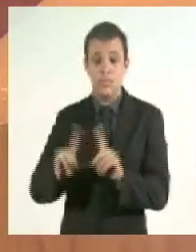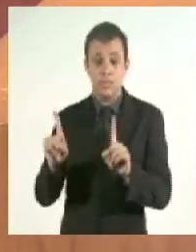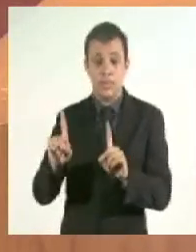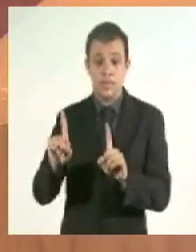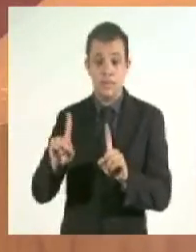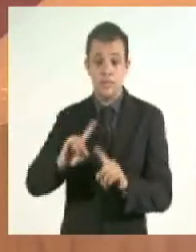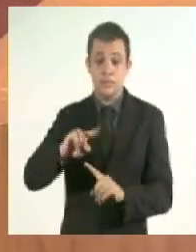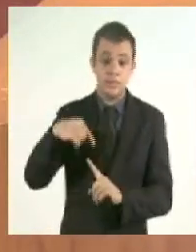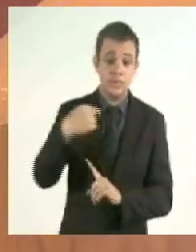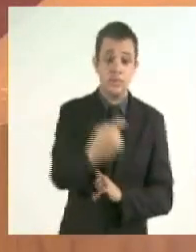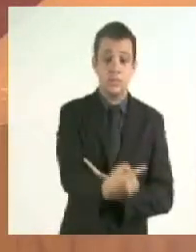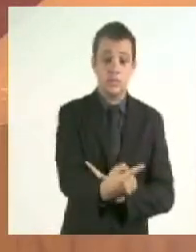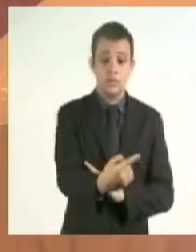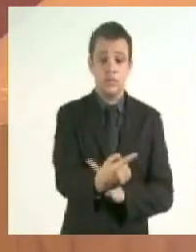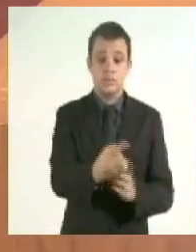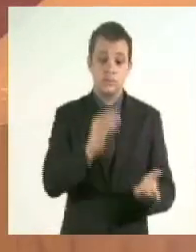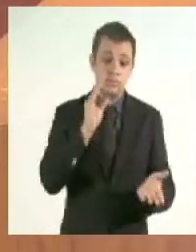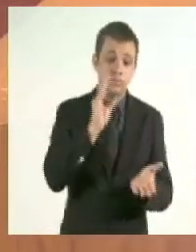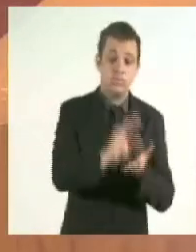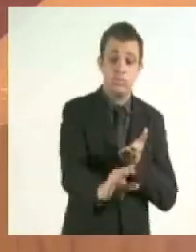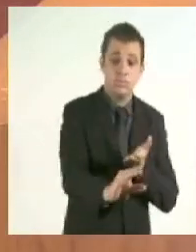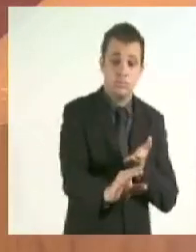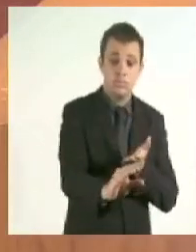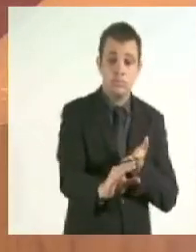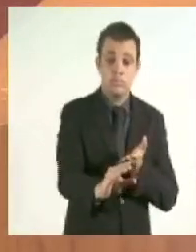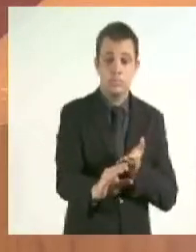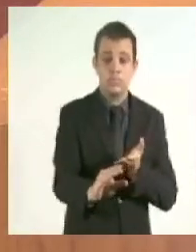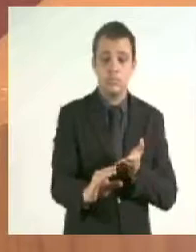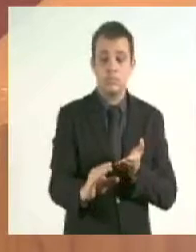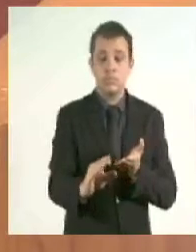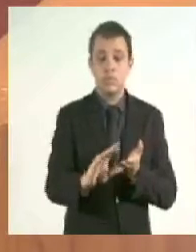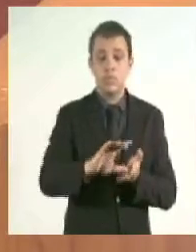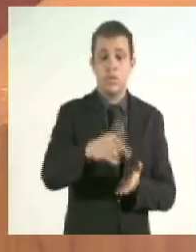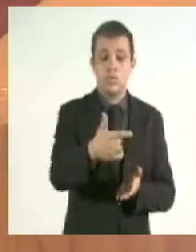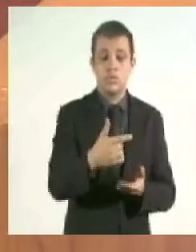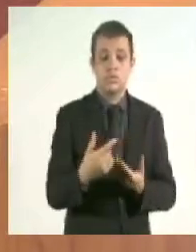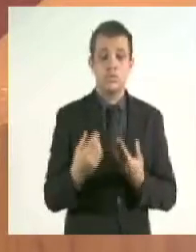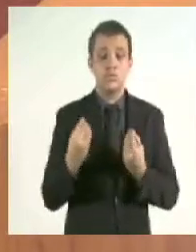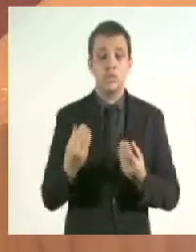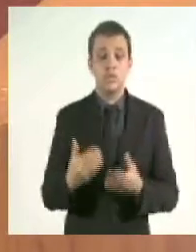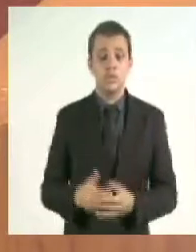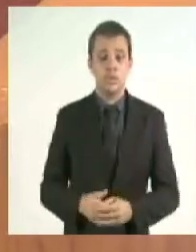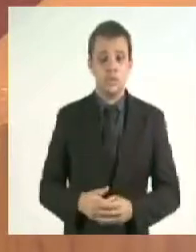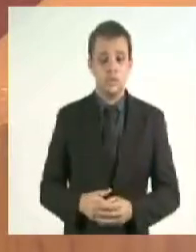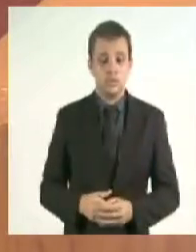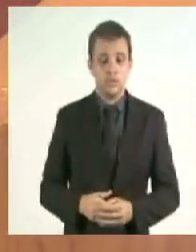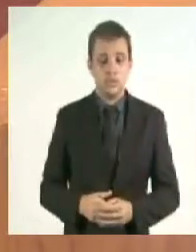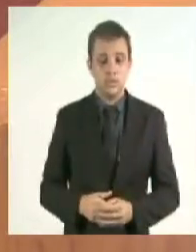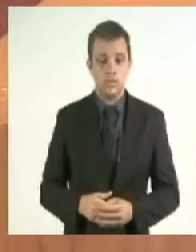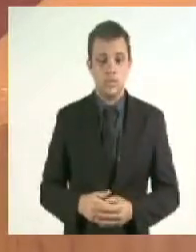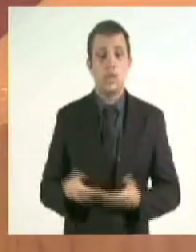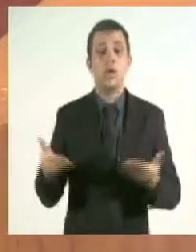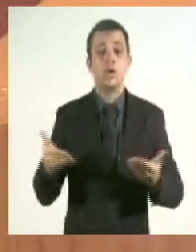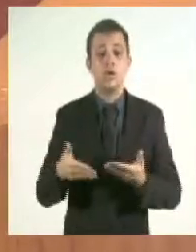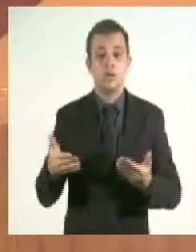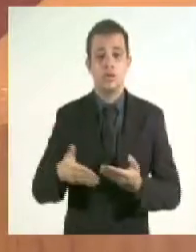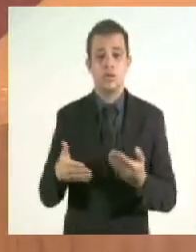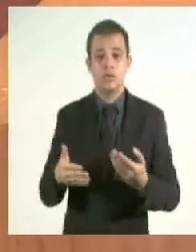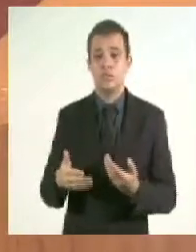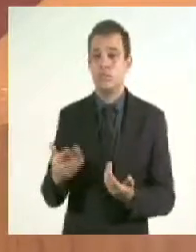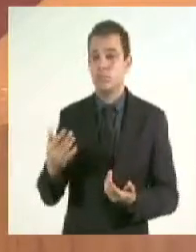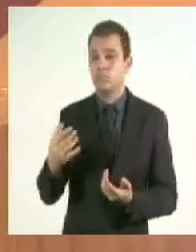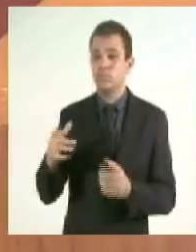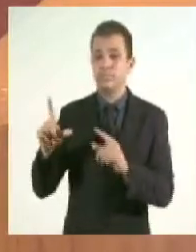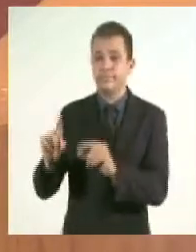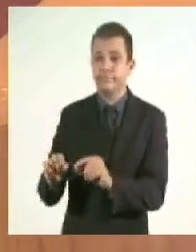finalizar, senhor presidente, e depois suplementar. Não adianta chegar agora, cortar custos